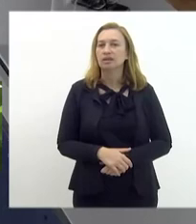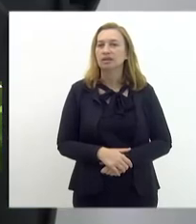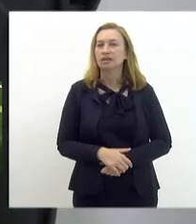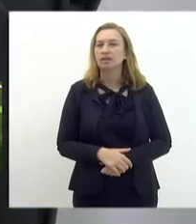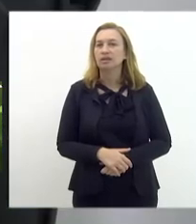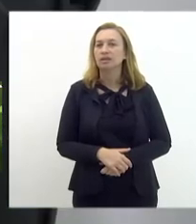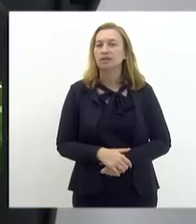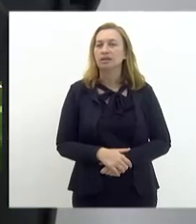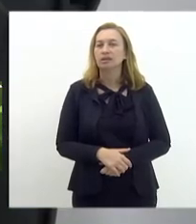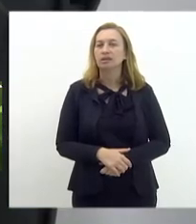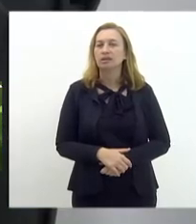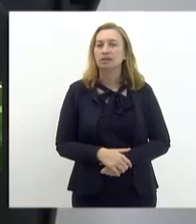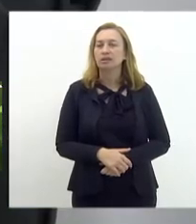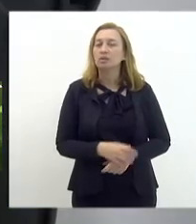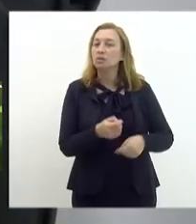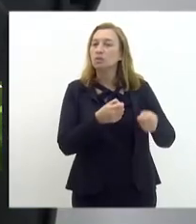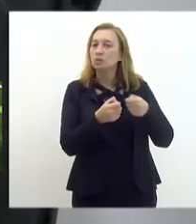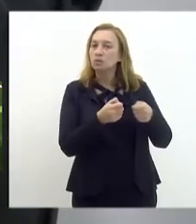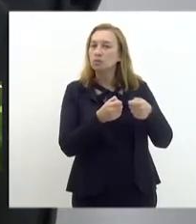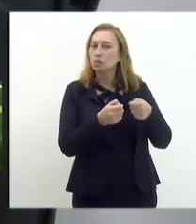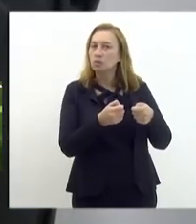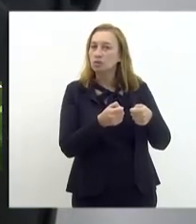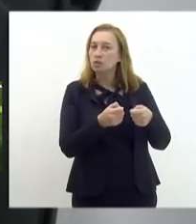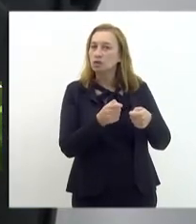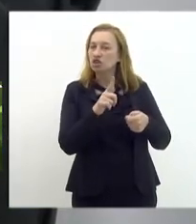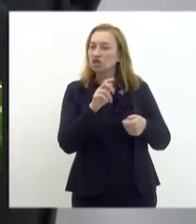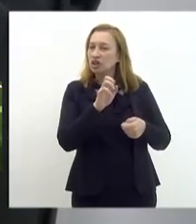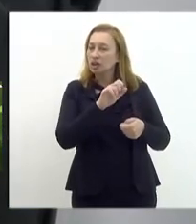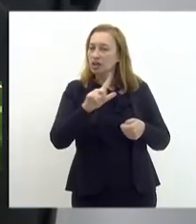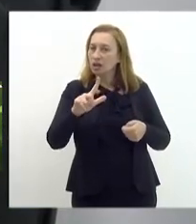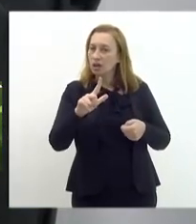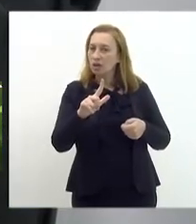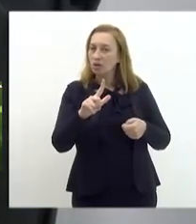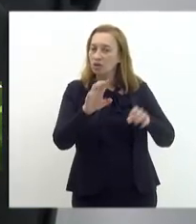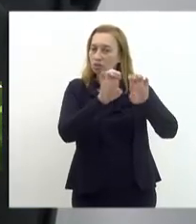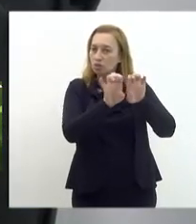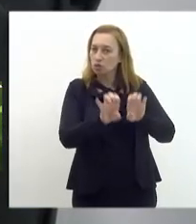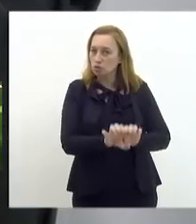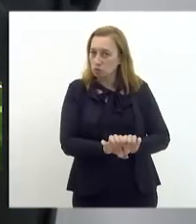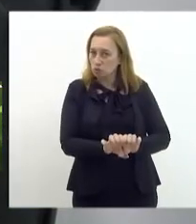é que a controladoria se estruture.